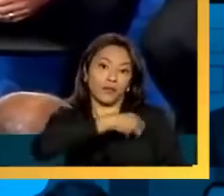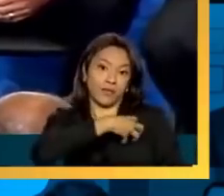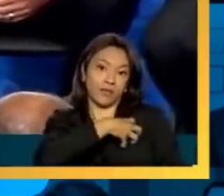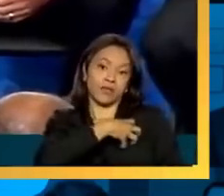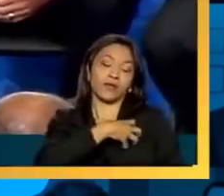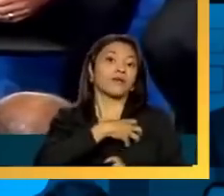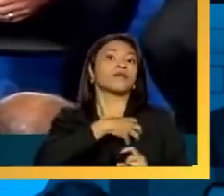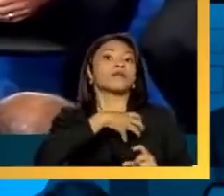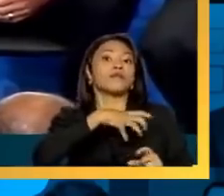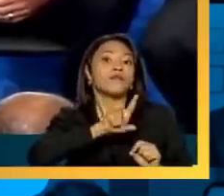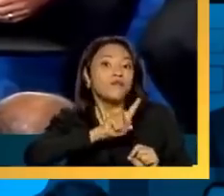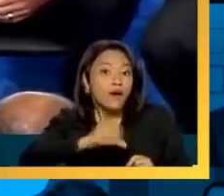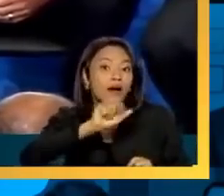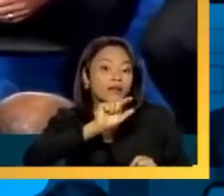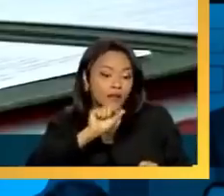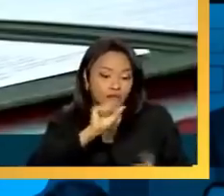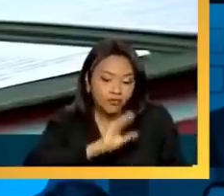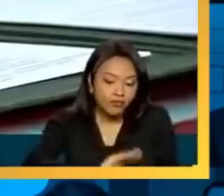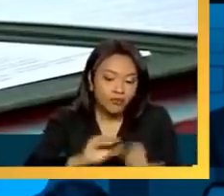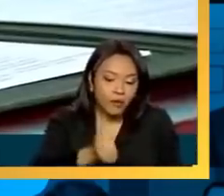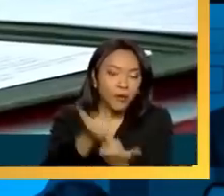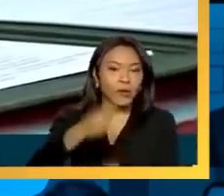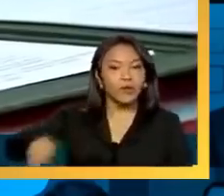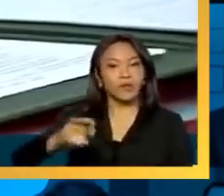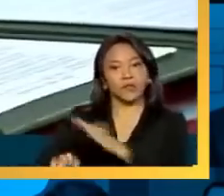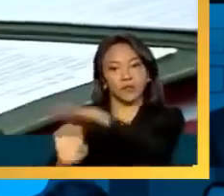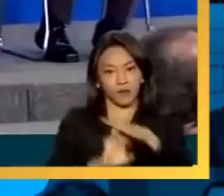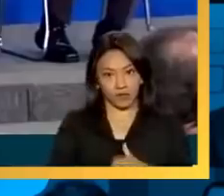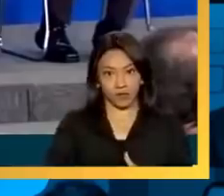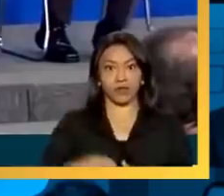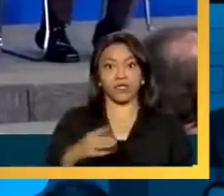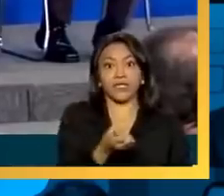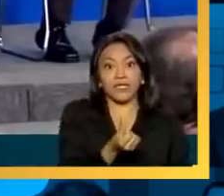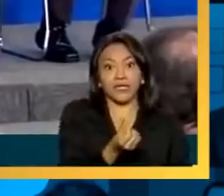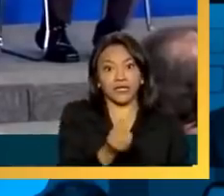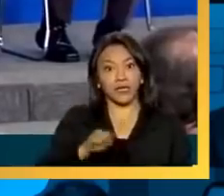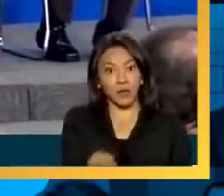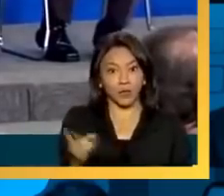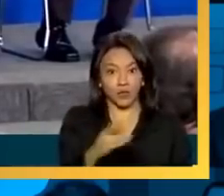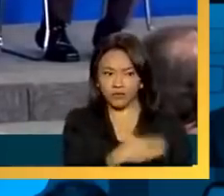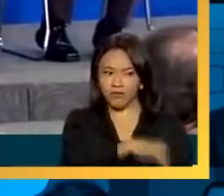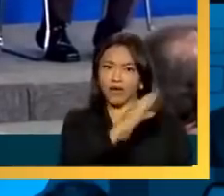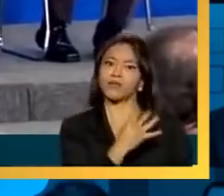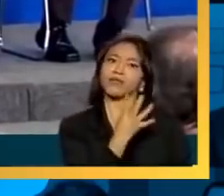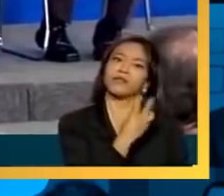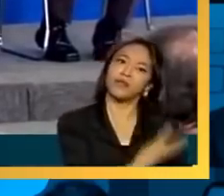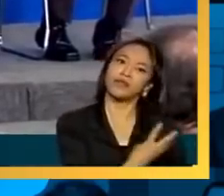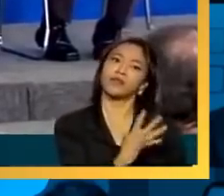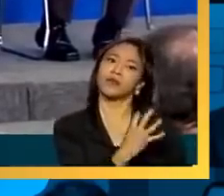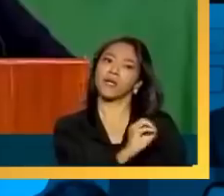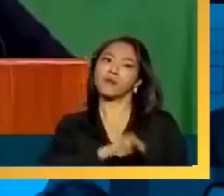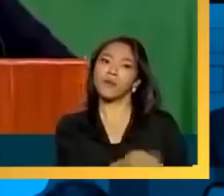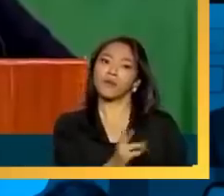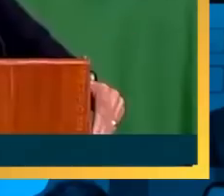empreendimento vai receber investimento privado de 60 milhões de dólares, mais de 340 milhões de